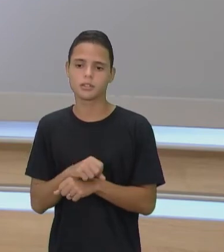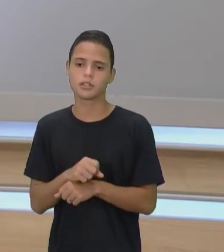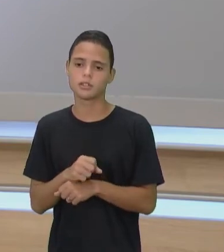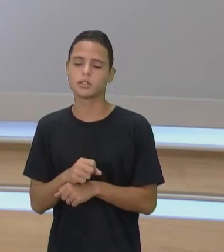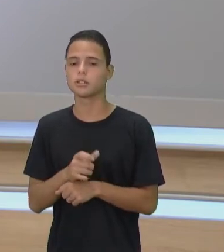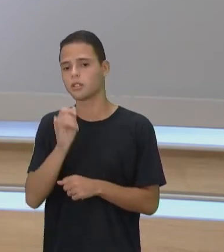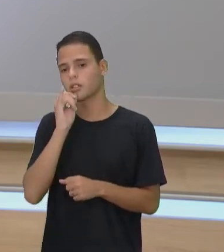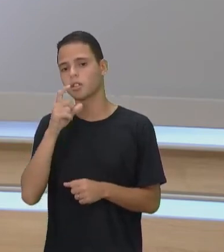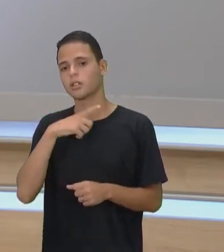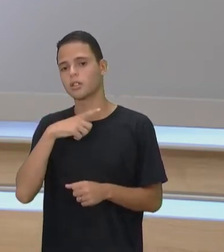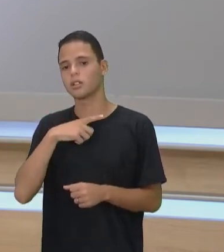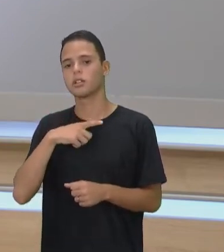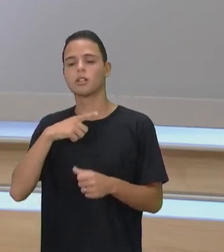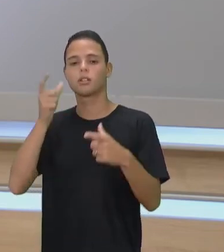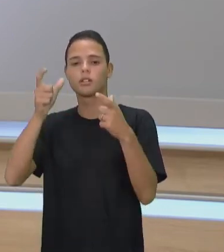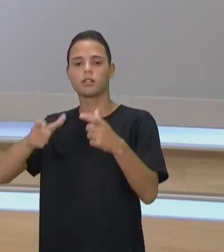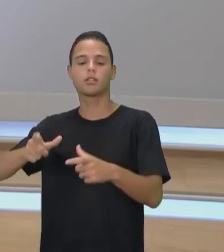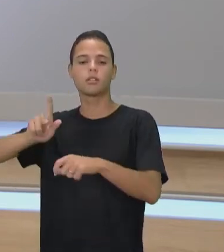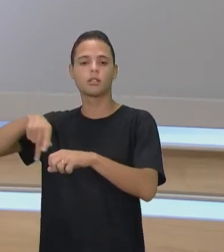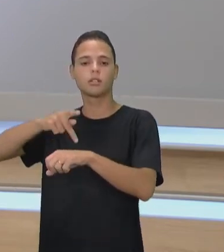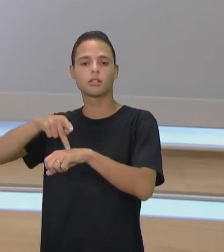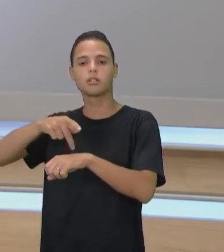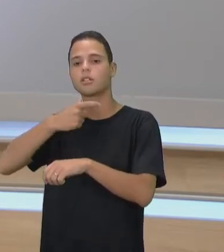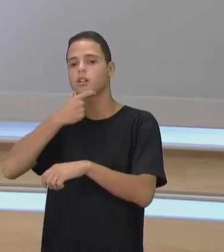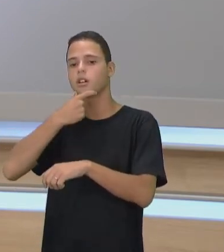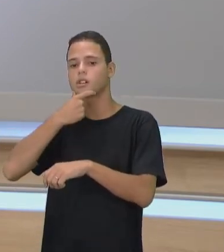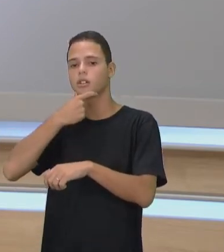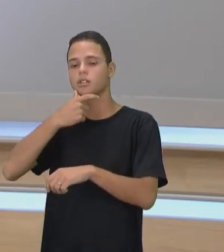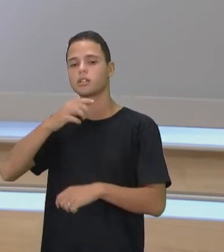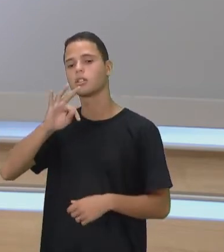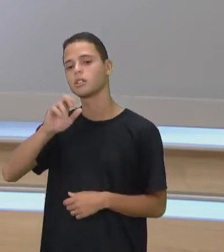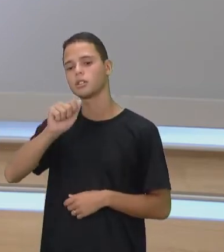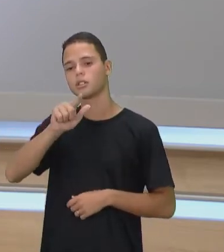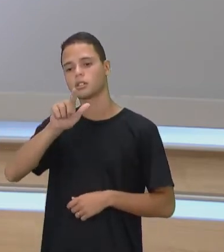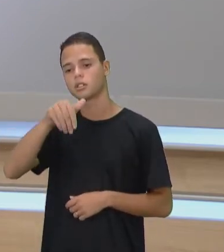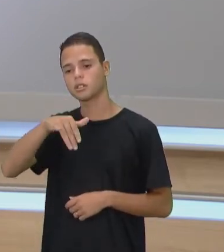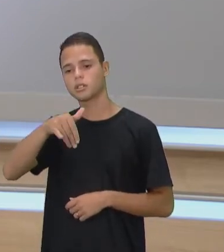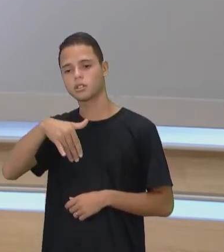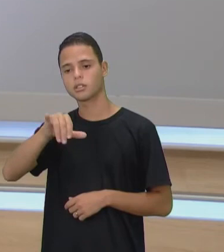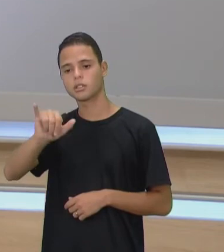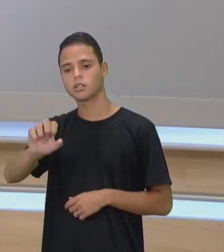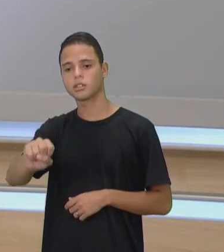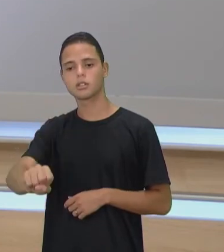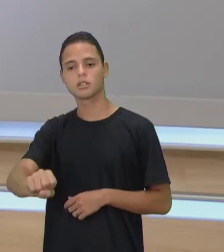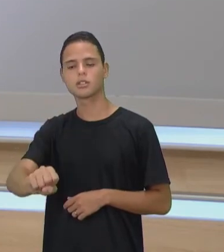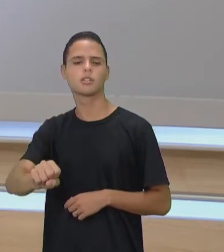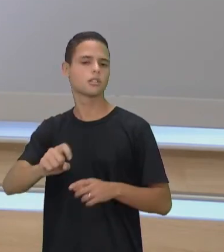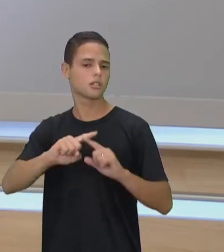exemplo, na Inglaterra, o Tâmisa, que foi despoluído. Né? Mas a gente está aqui há